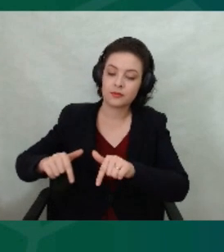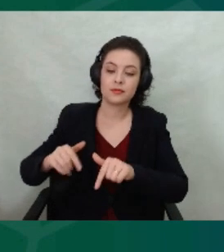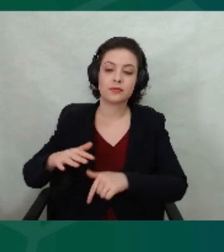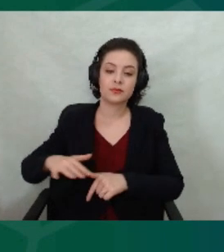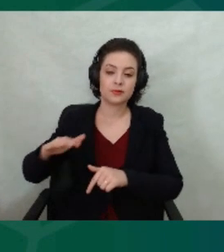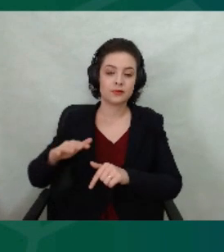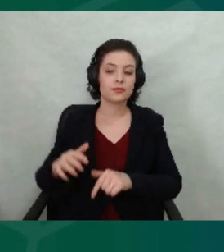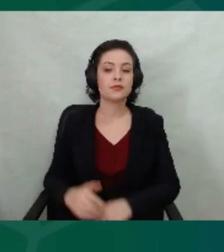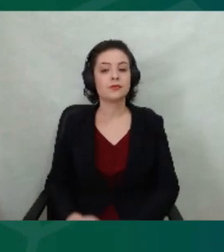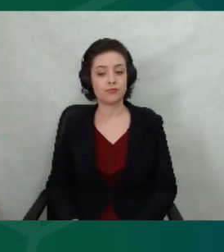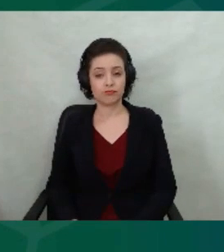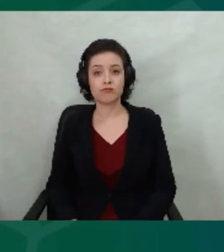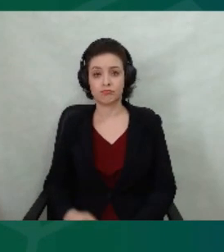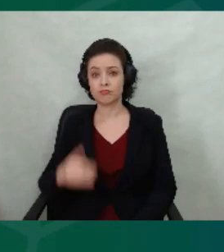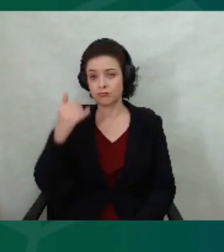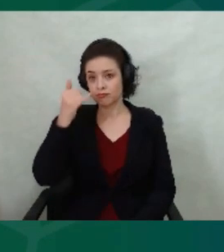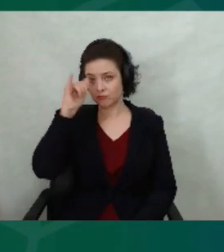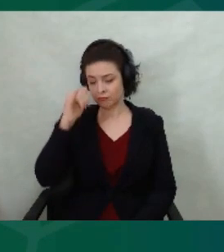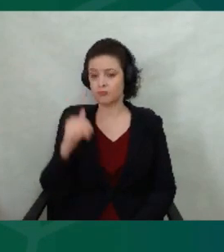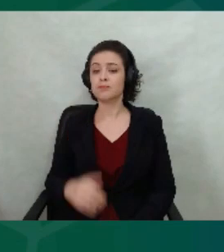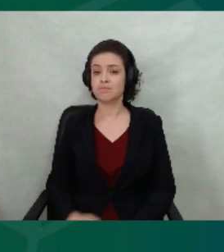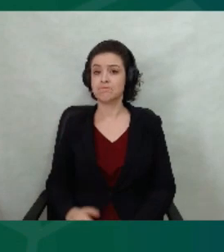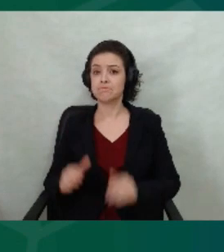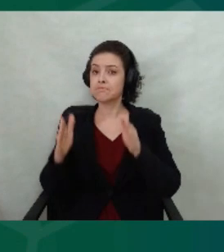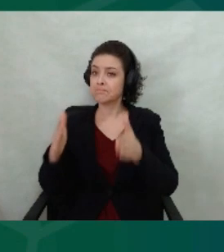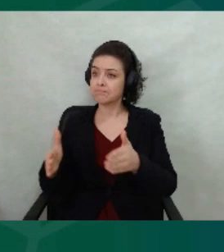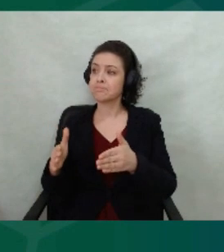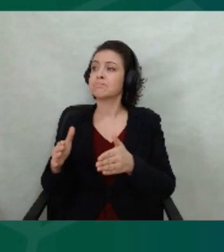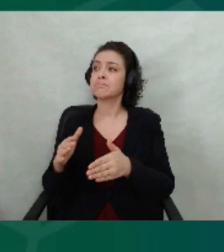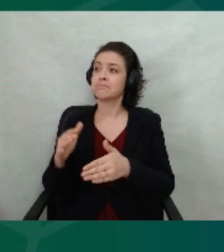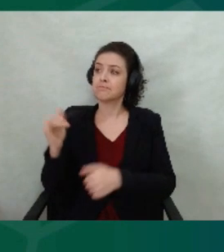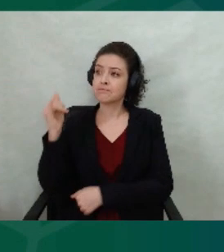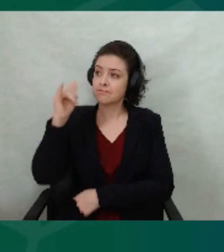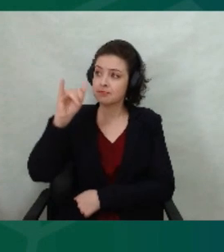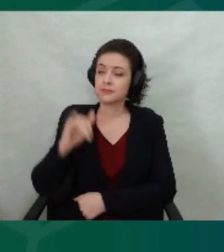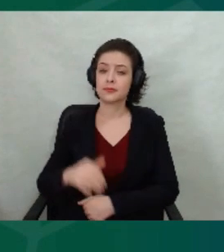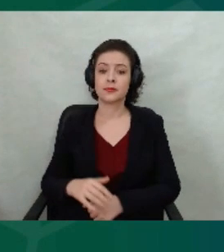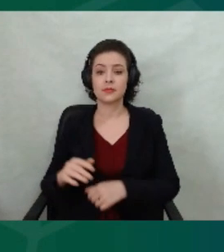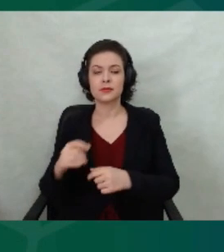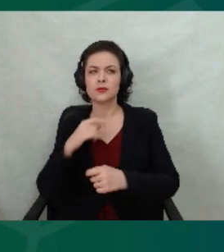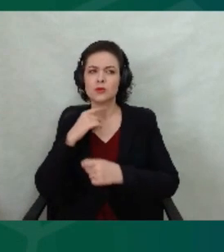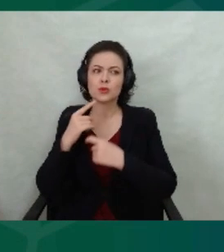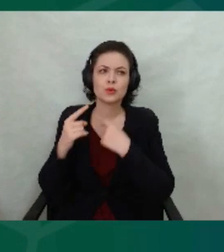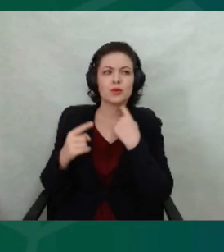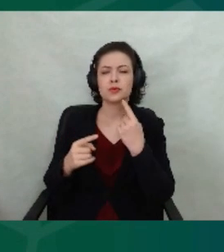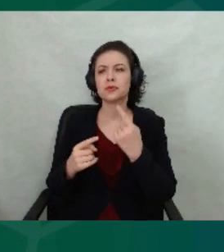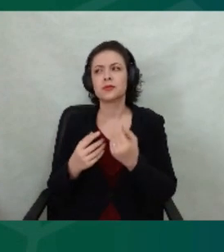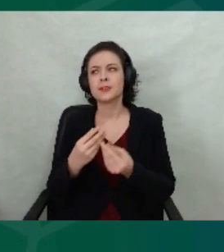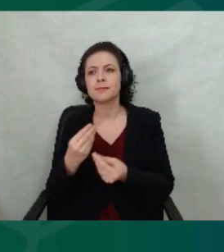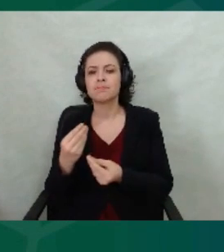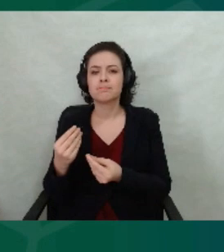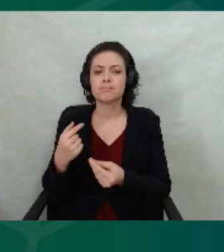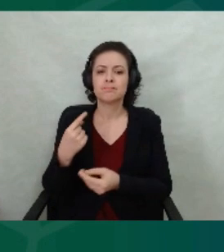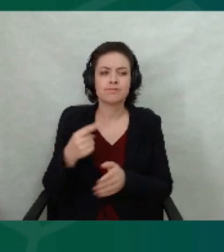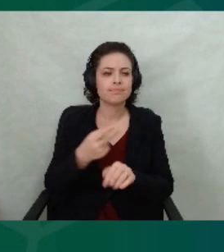da prevenção do coronavírus, muitas questões incertas no começo, que a gente não tinha muito conhecimento, e aí a gente foi correndo atrás de